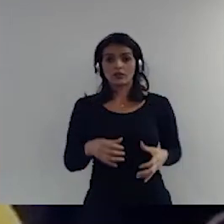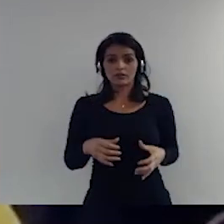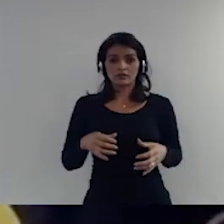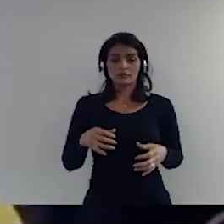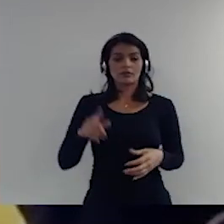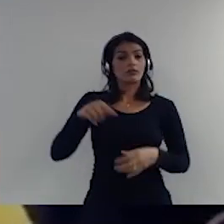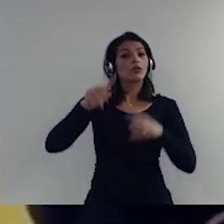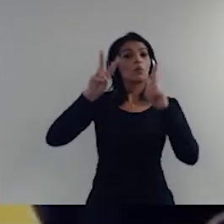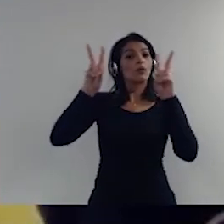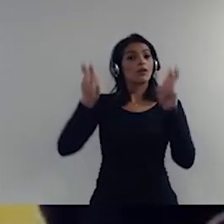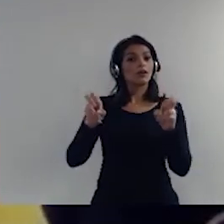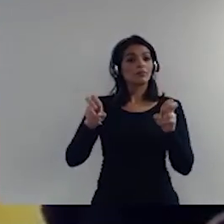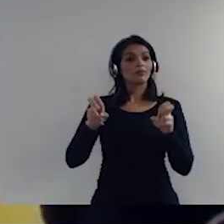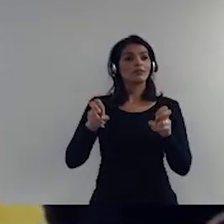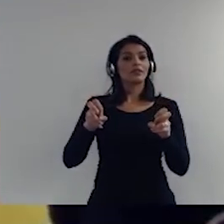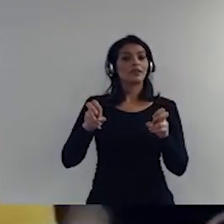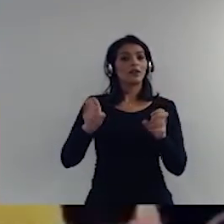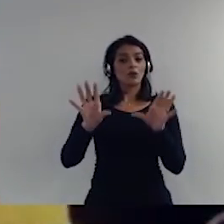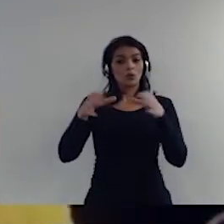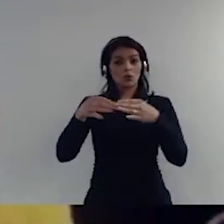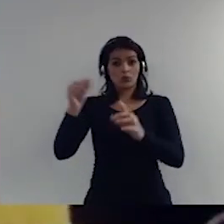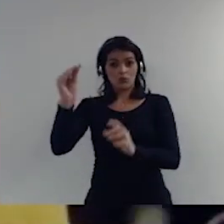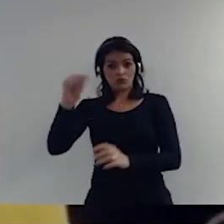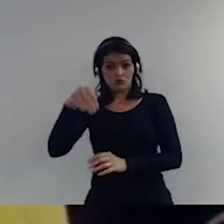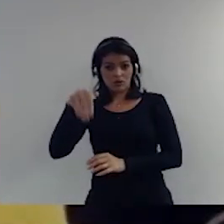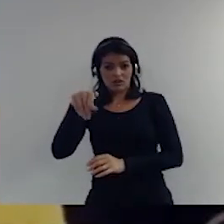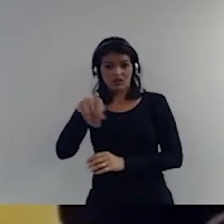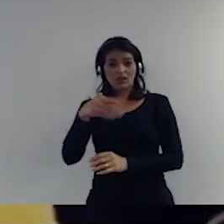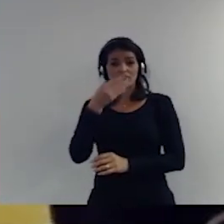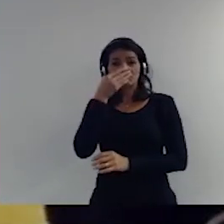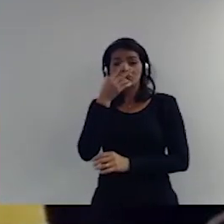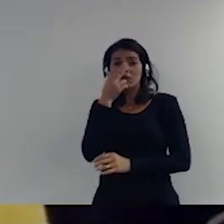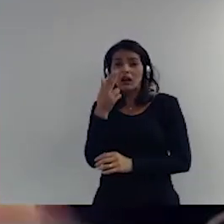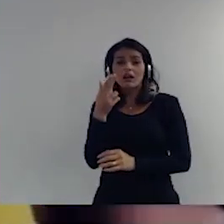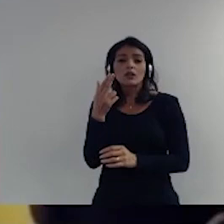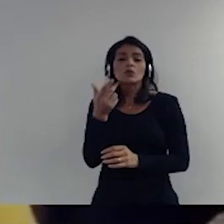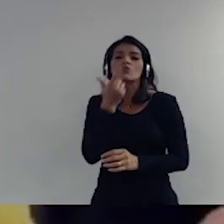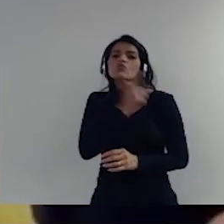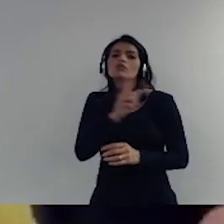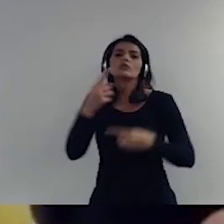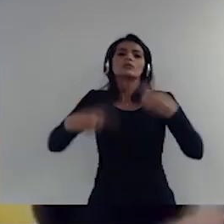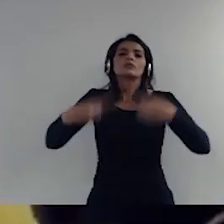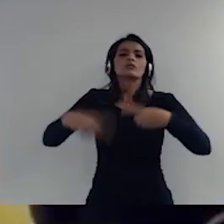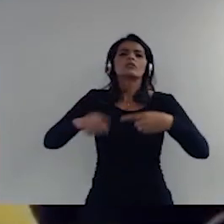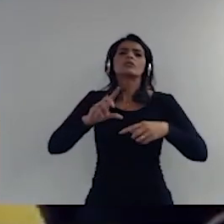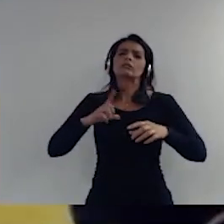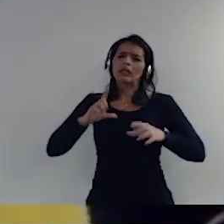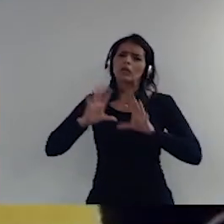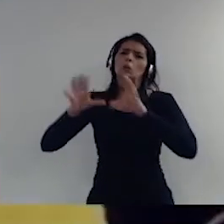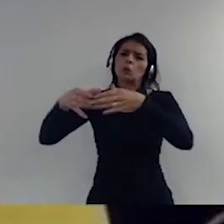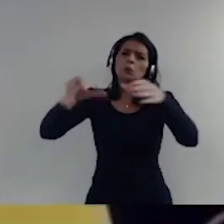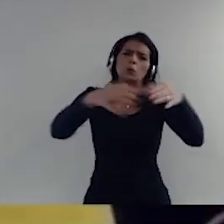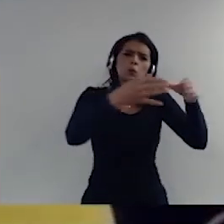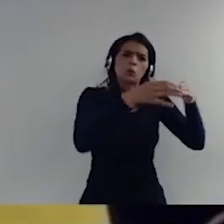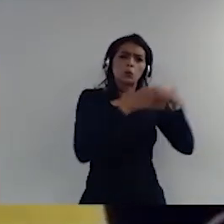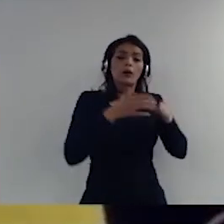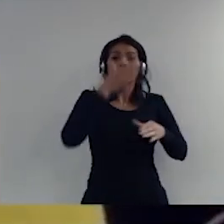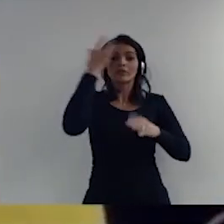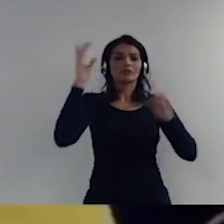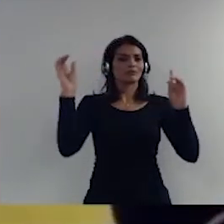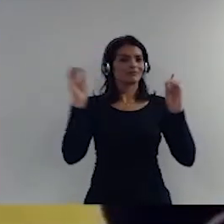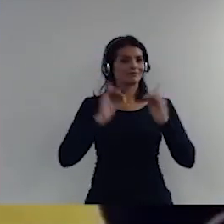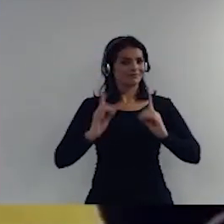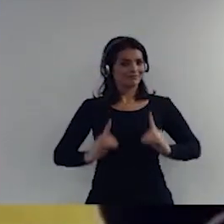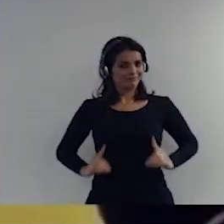um lema, foi um grupo de vulneráveis que, infelizmente, a gente acabou não podendo abordar, porque são inúmeros os grupos de vulneráveis, mas as pessoas com